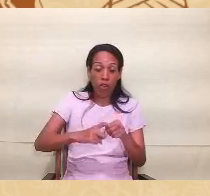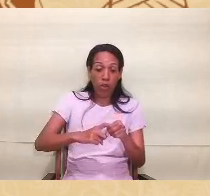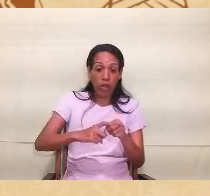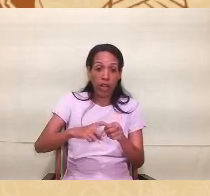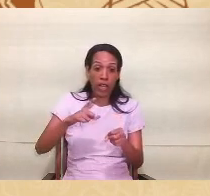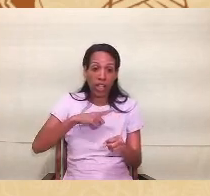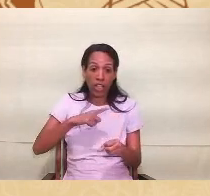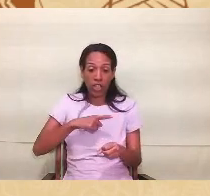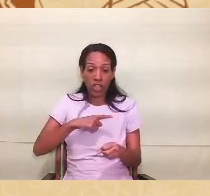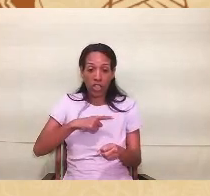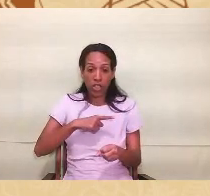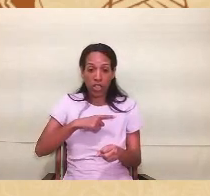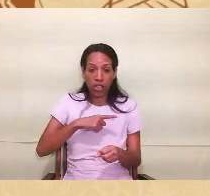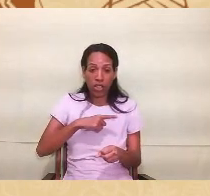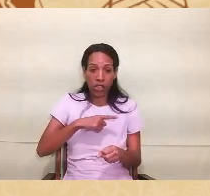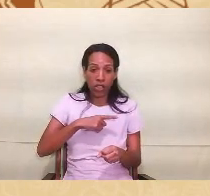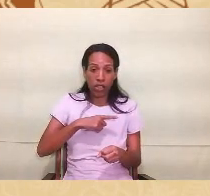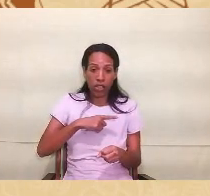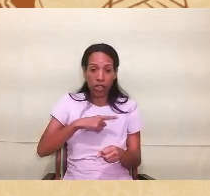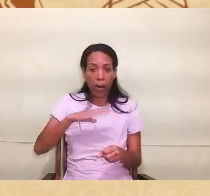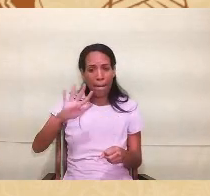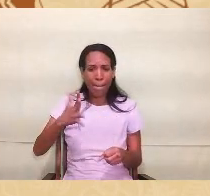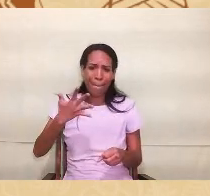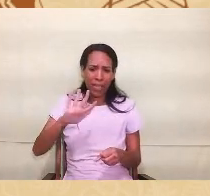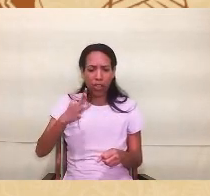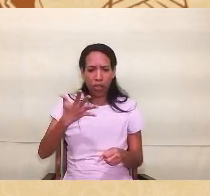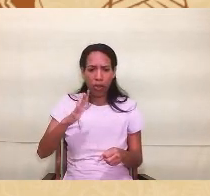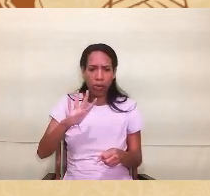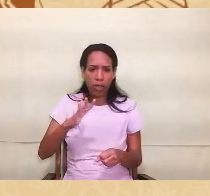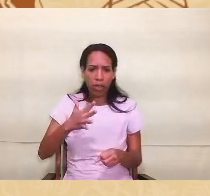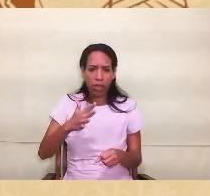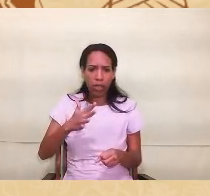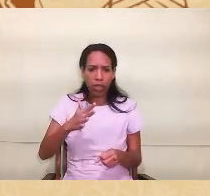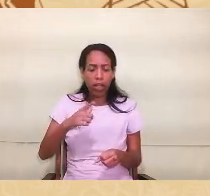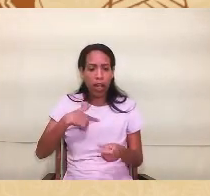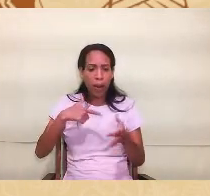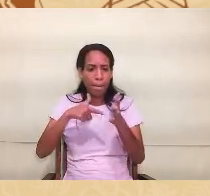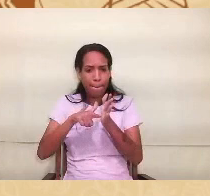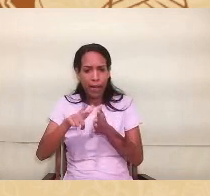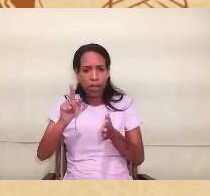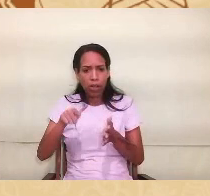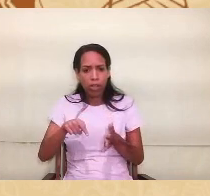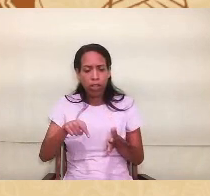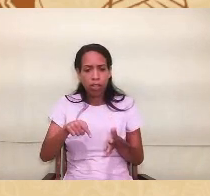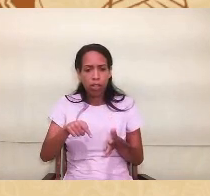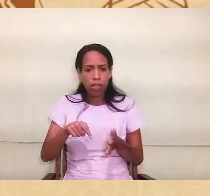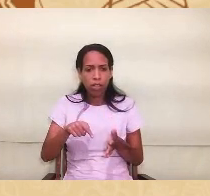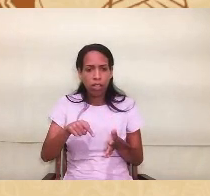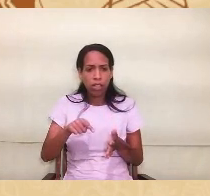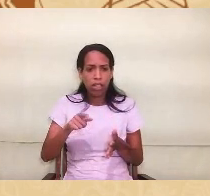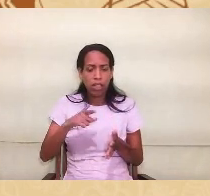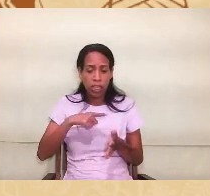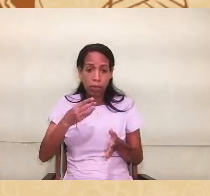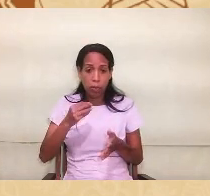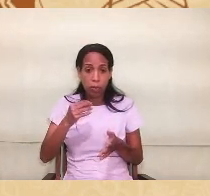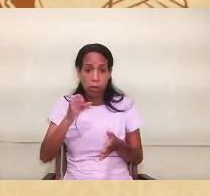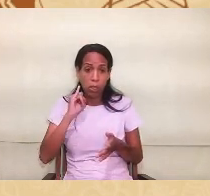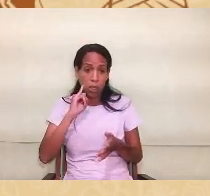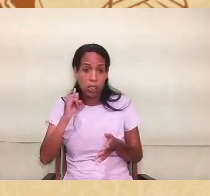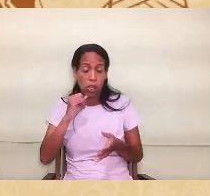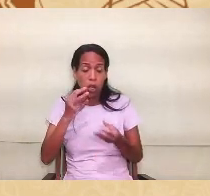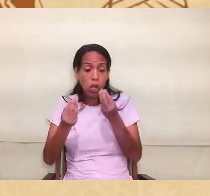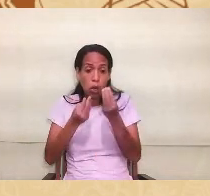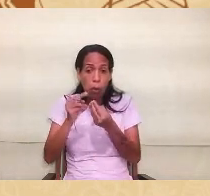2016. Mais ou menos assim, né? Aí a minha pergunta, assim, né? Porque me interessa muito saber, assim, como é que é o seu